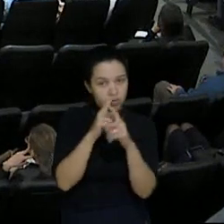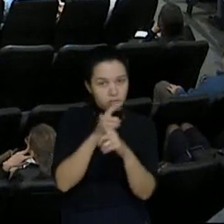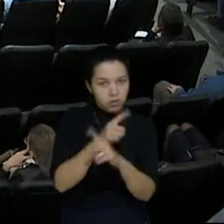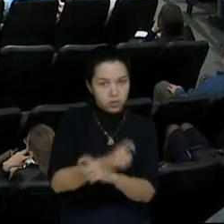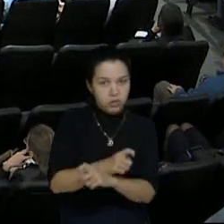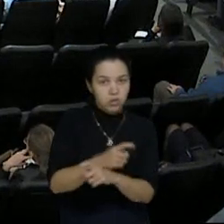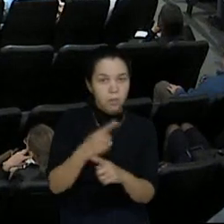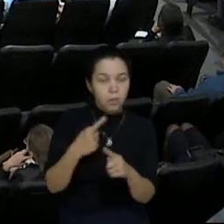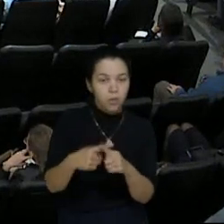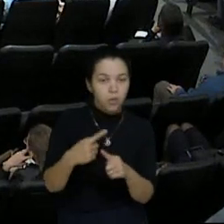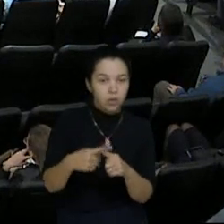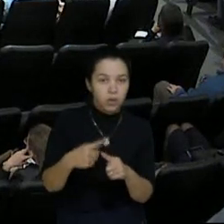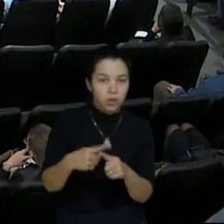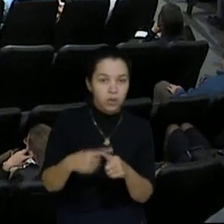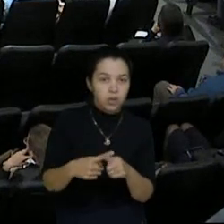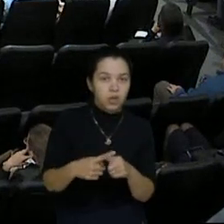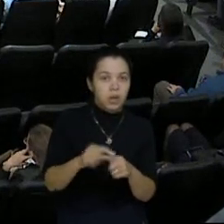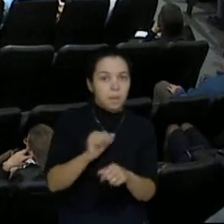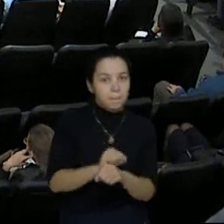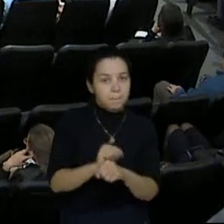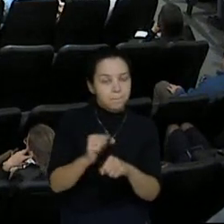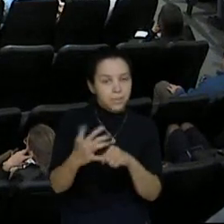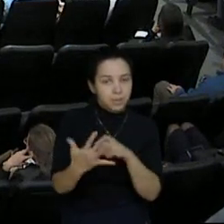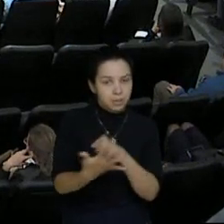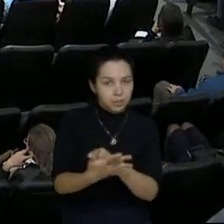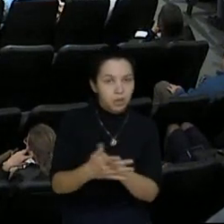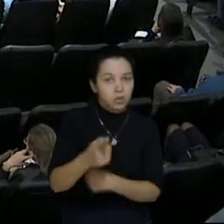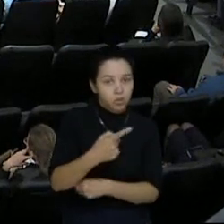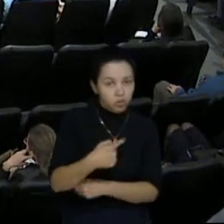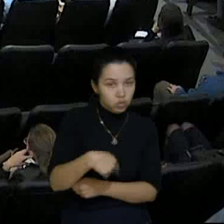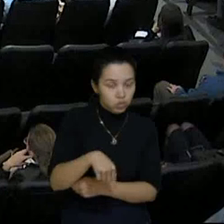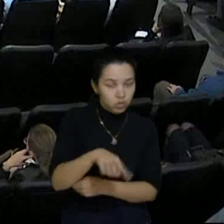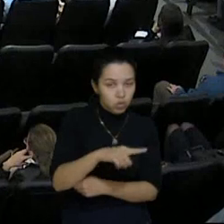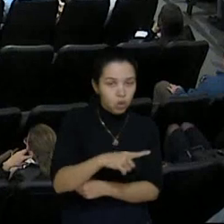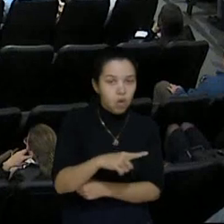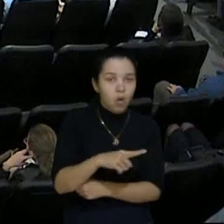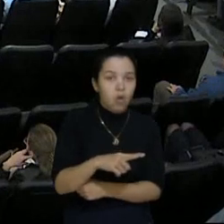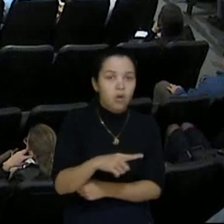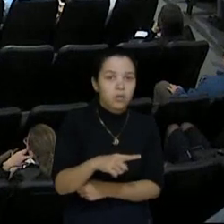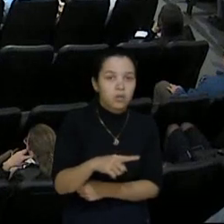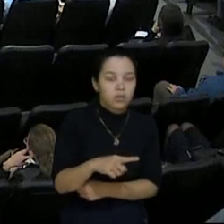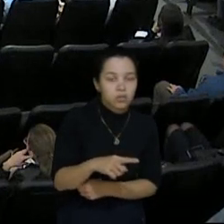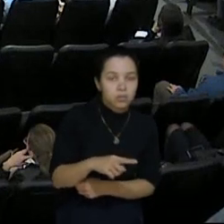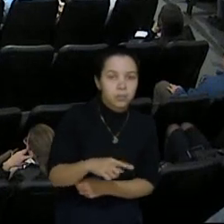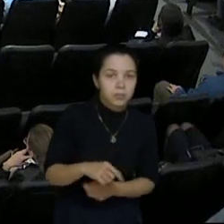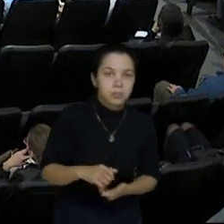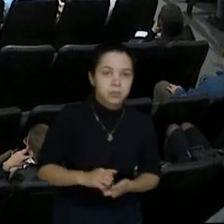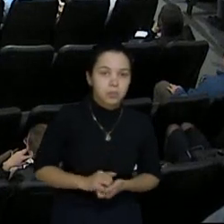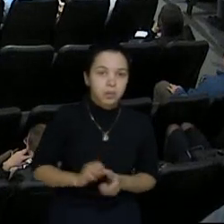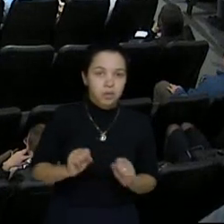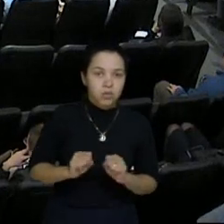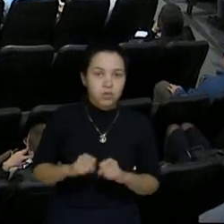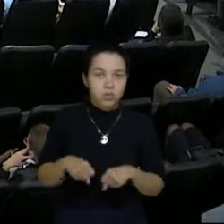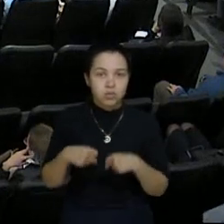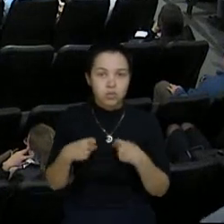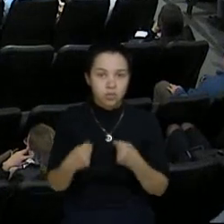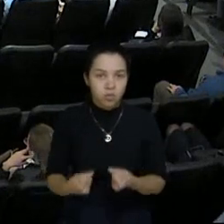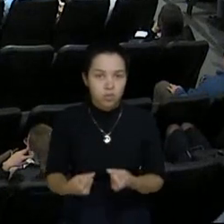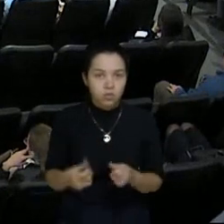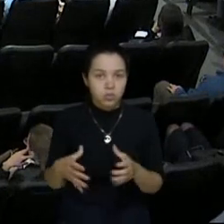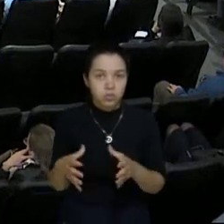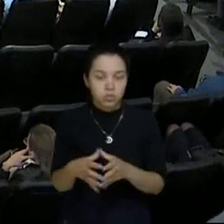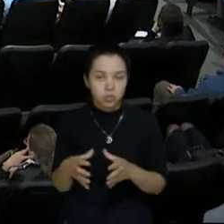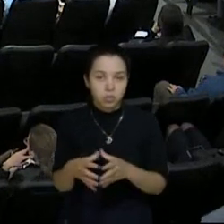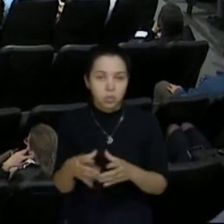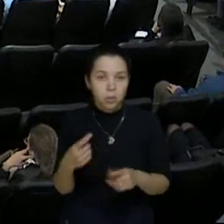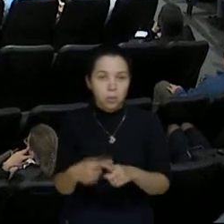principalmente depois da pandemia nós estamos inclusive fazendo esforços a nossa equipe porque